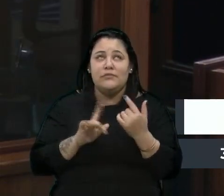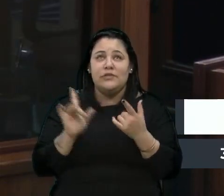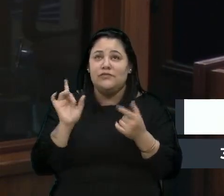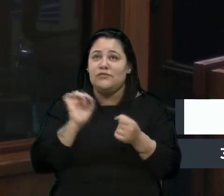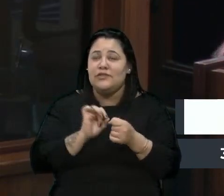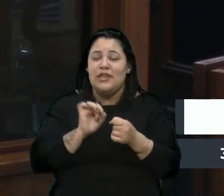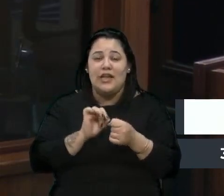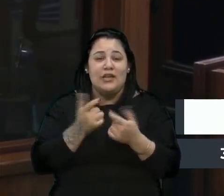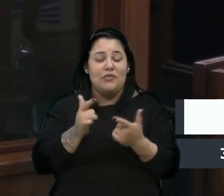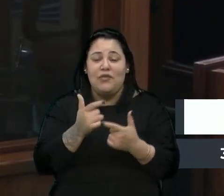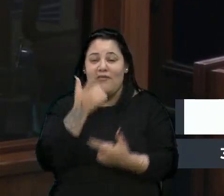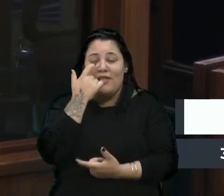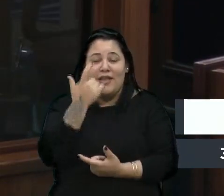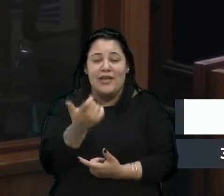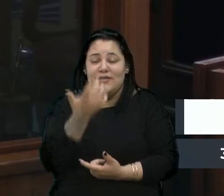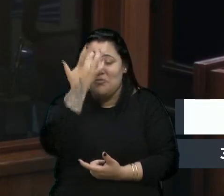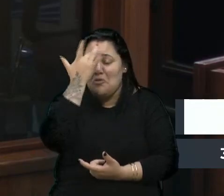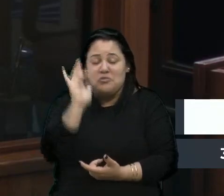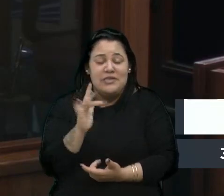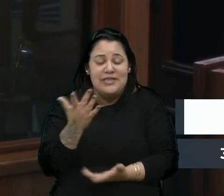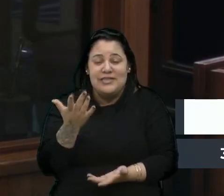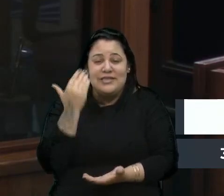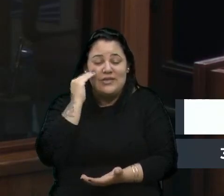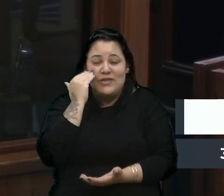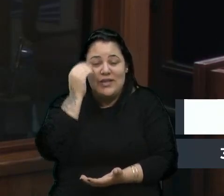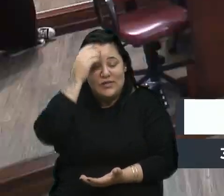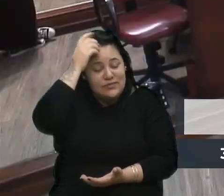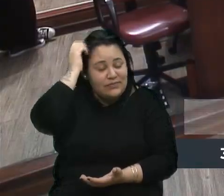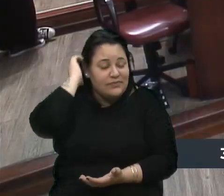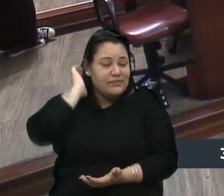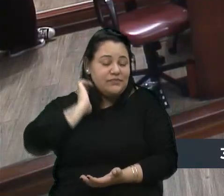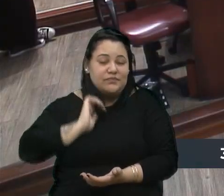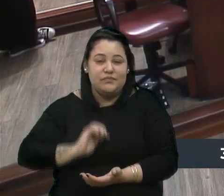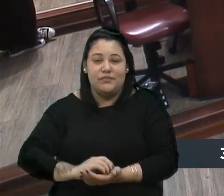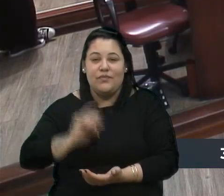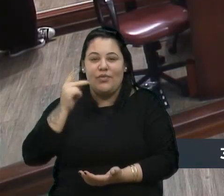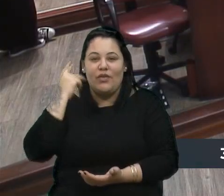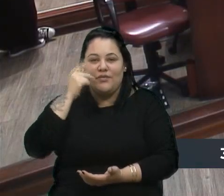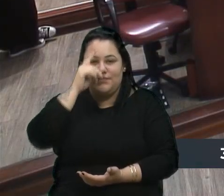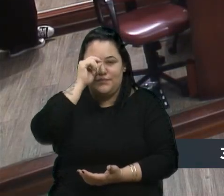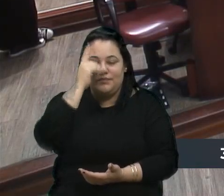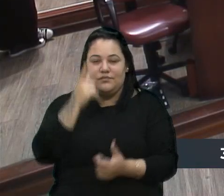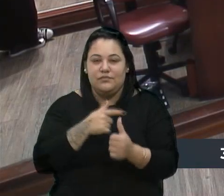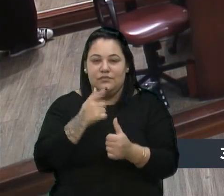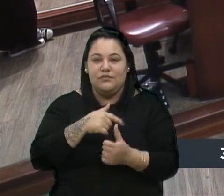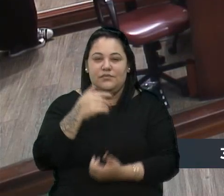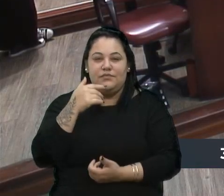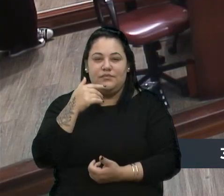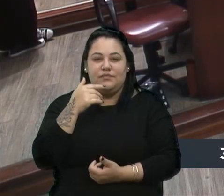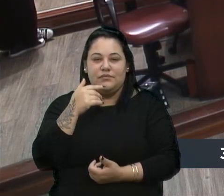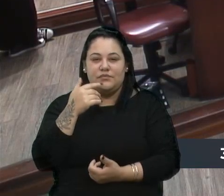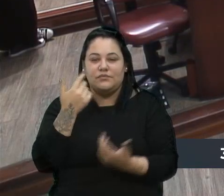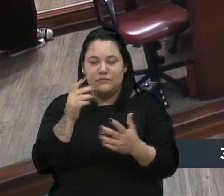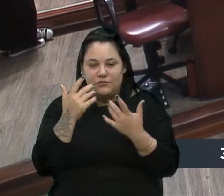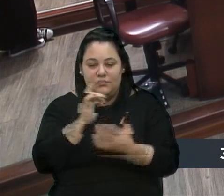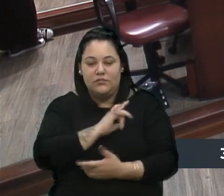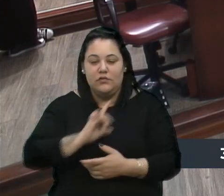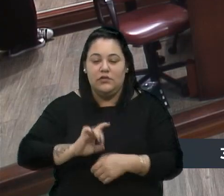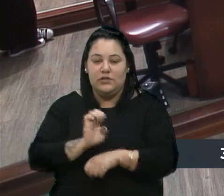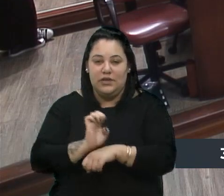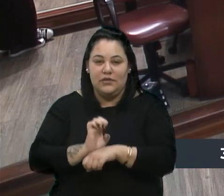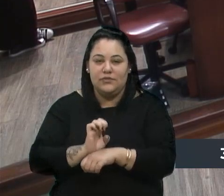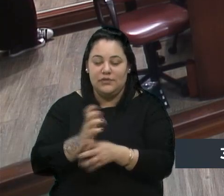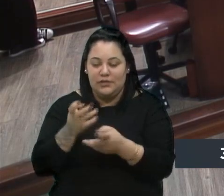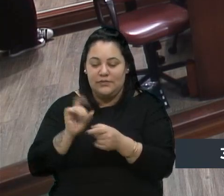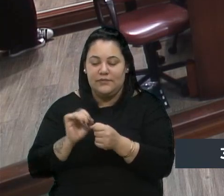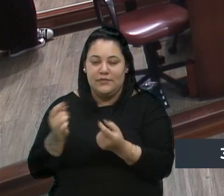houve o interesse. A sua parte, vereador Bortola. Vereador Schalco, aqui primeiramente parabenizar o governo do estado por essa parceria com essa empresa, com